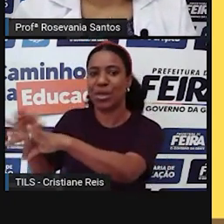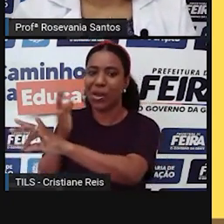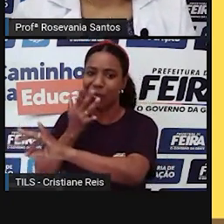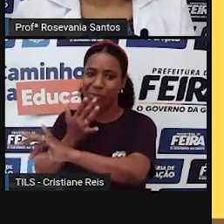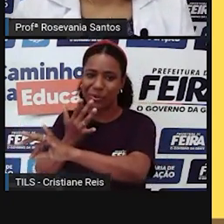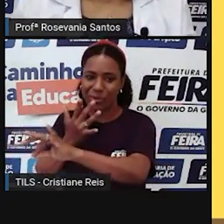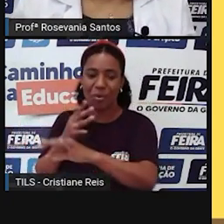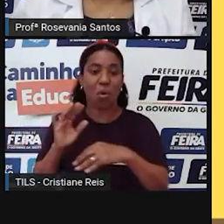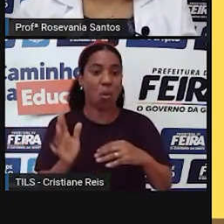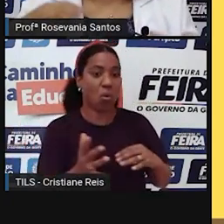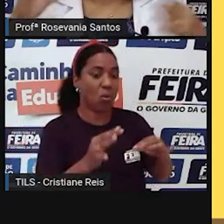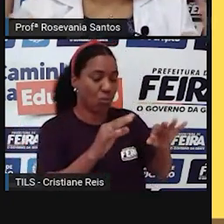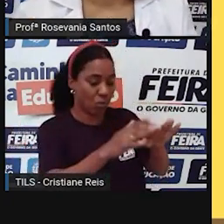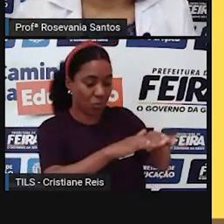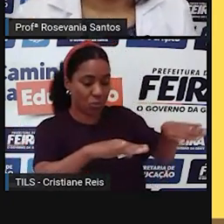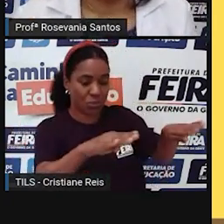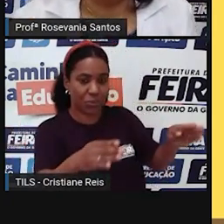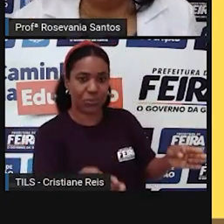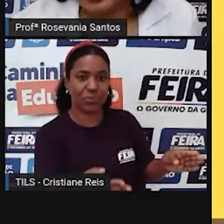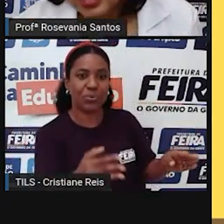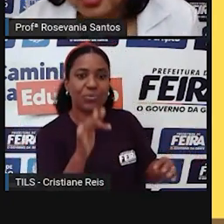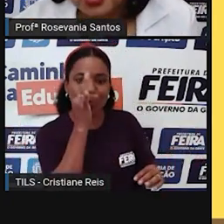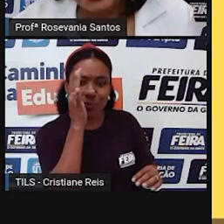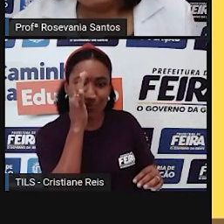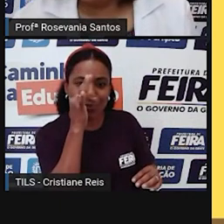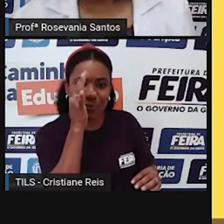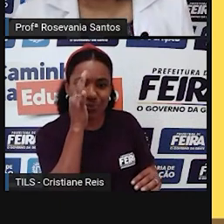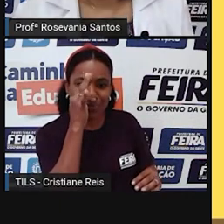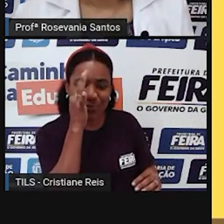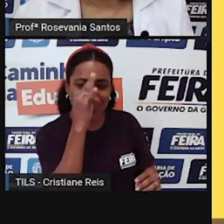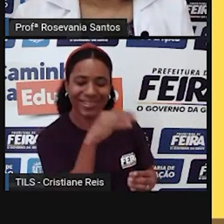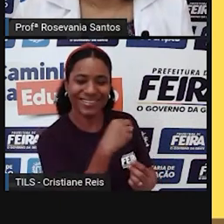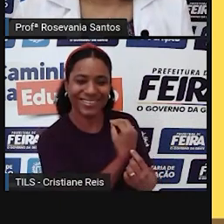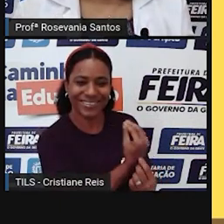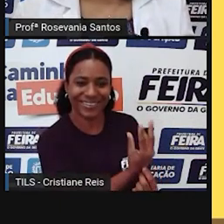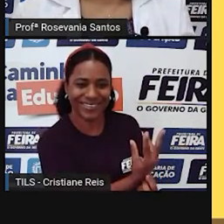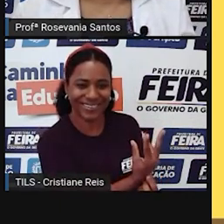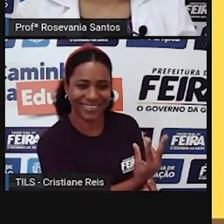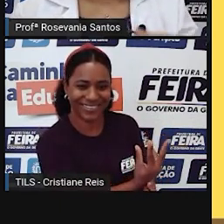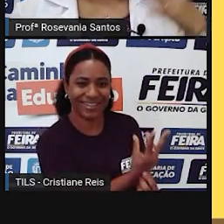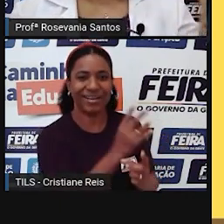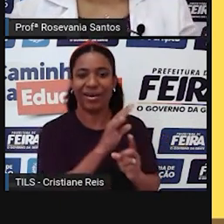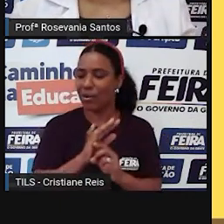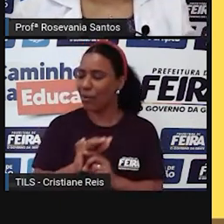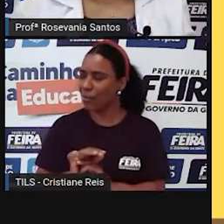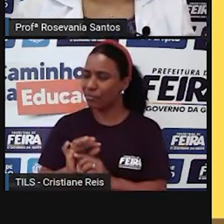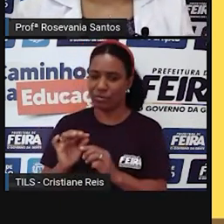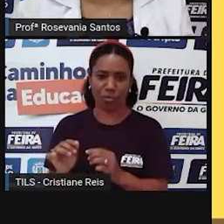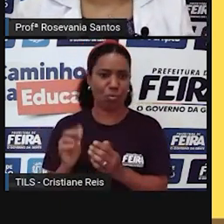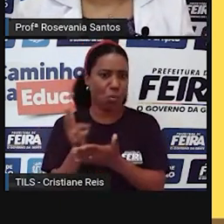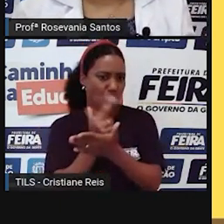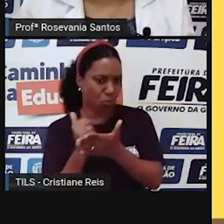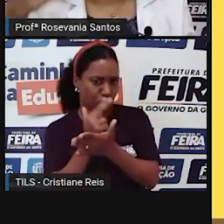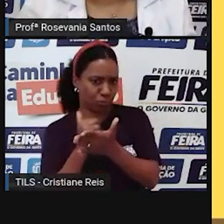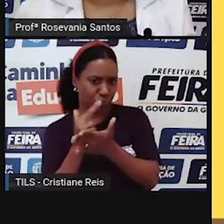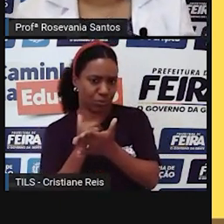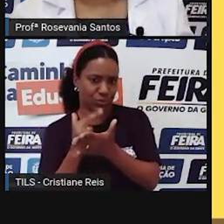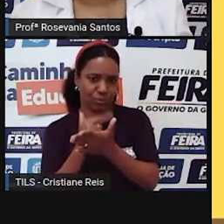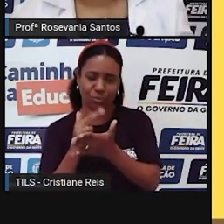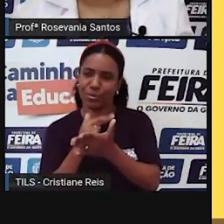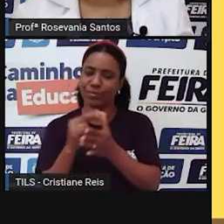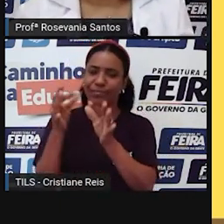né, da cama. Você bota uns adesivos no guarda-roupa, vai entender, sei lá, bota o seu instrumento, né? Cria